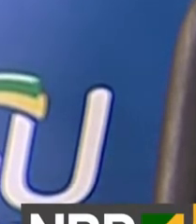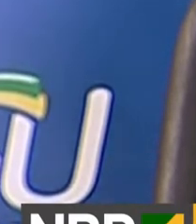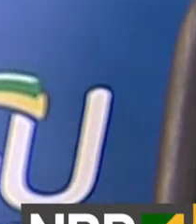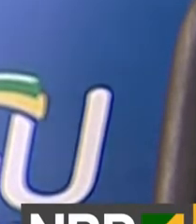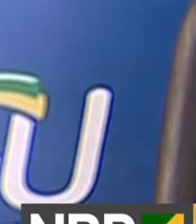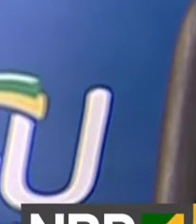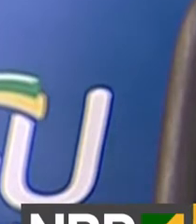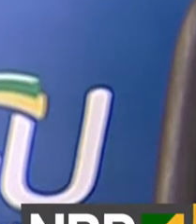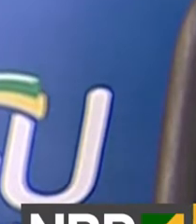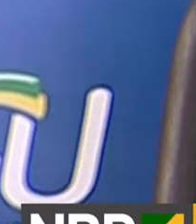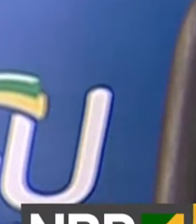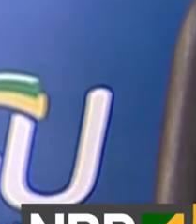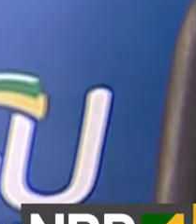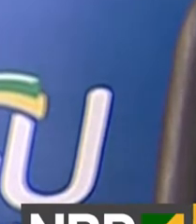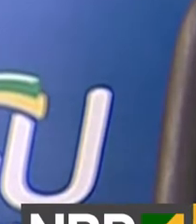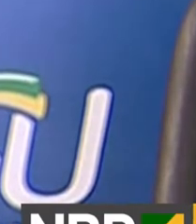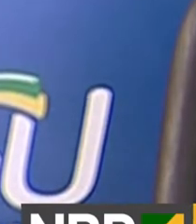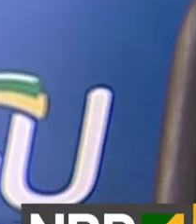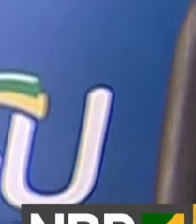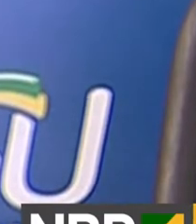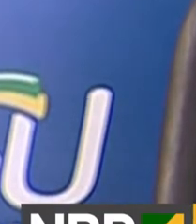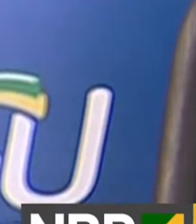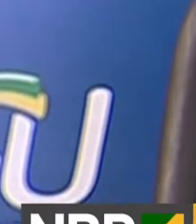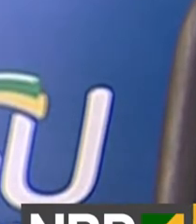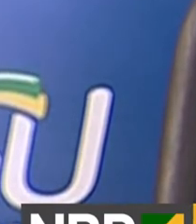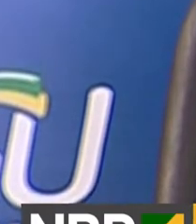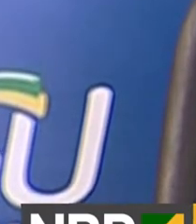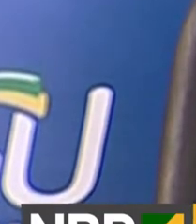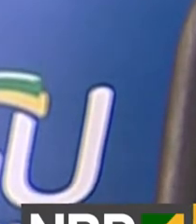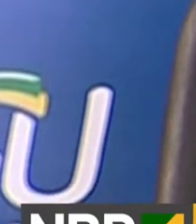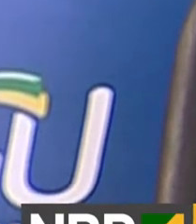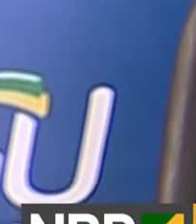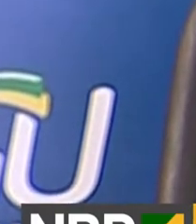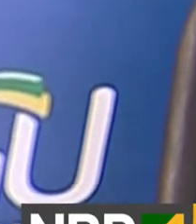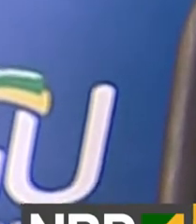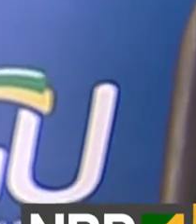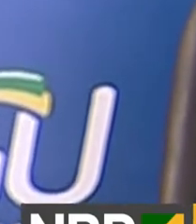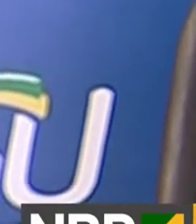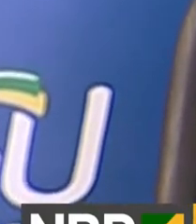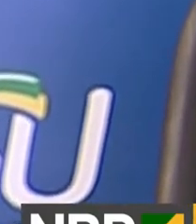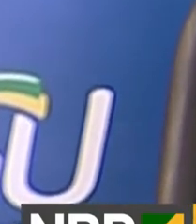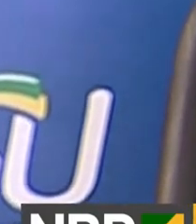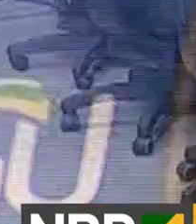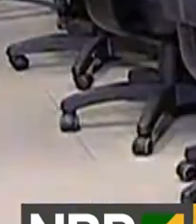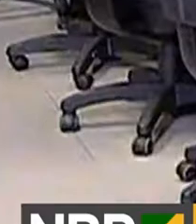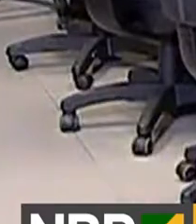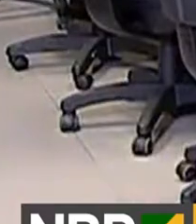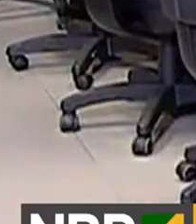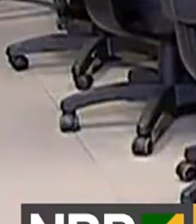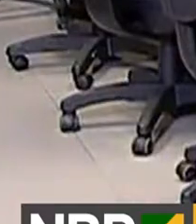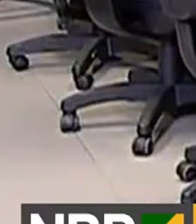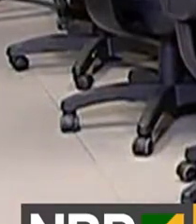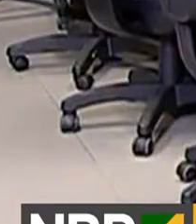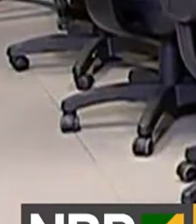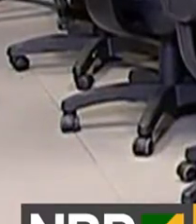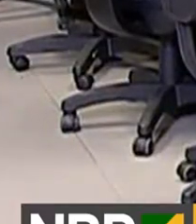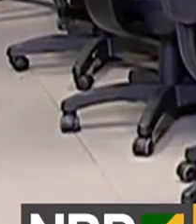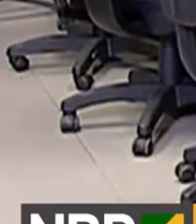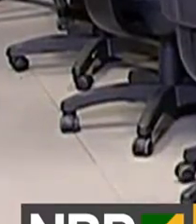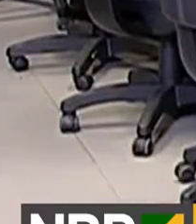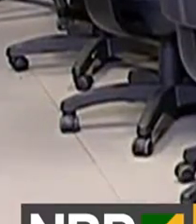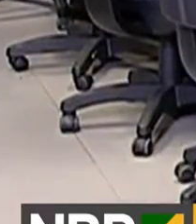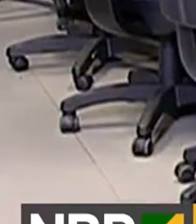ministra Gleice realiza um ato de tamanha repercussão. Parabéns a todos, muito obrigada por essa oportunidade.